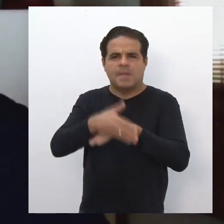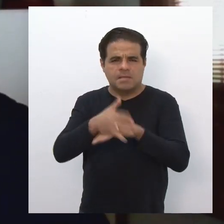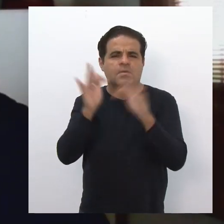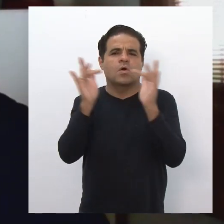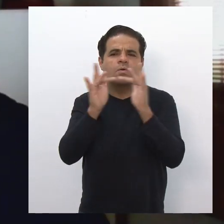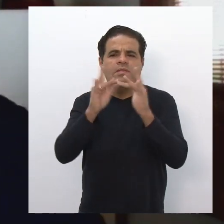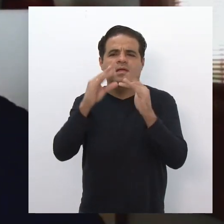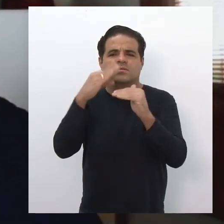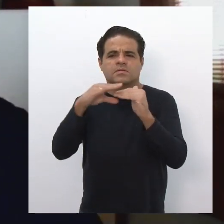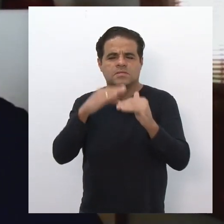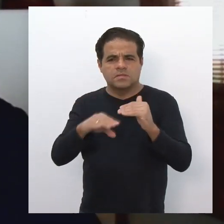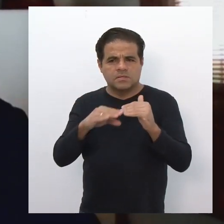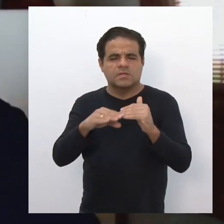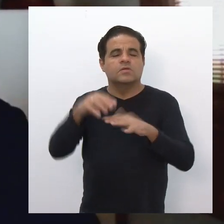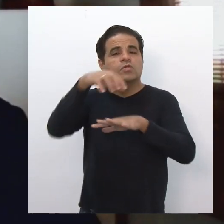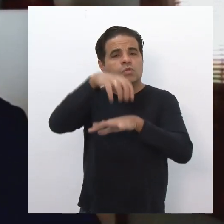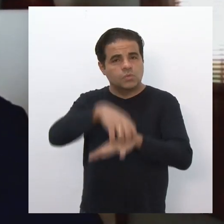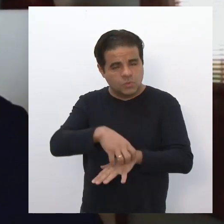pelo e-mail